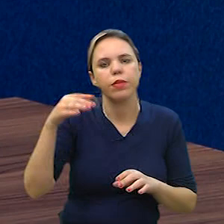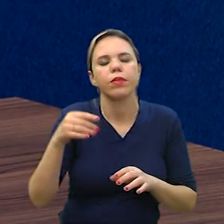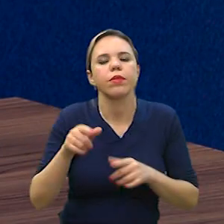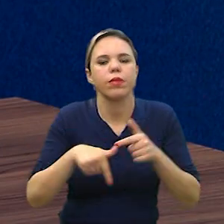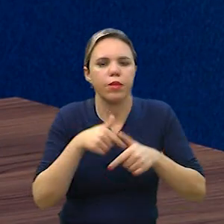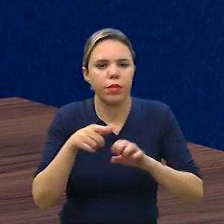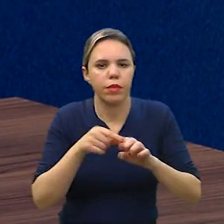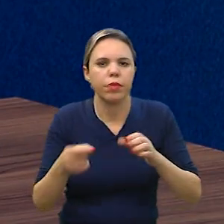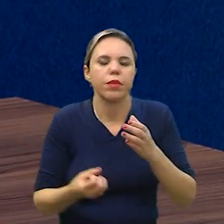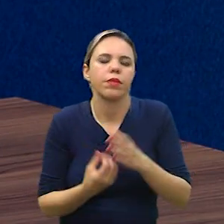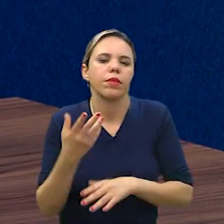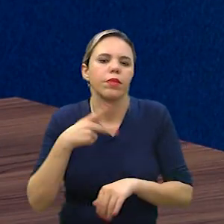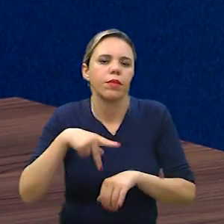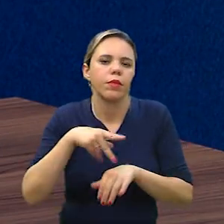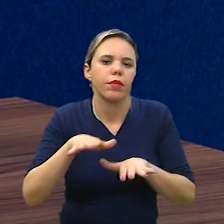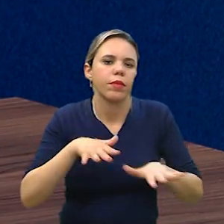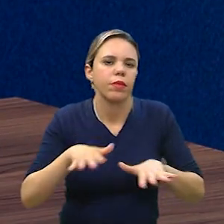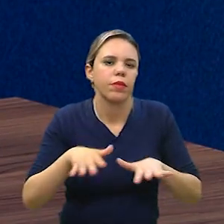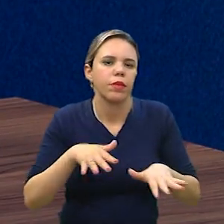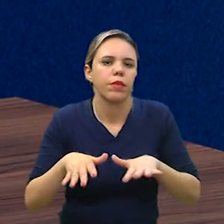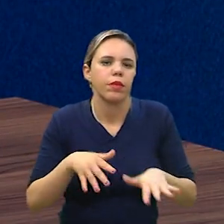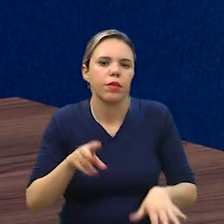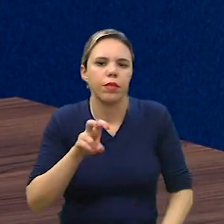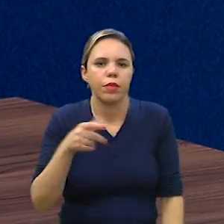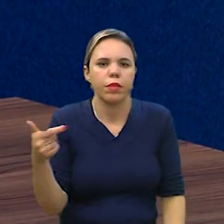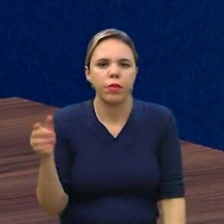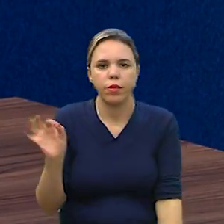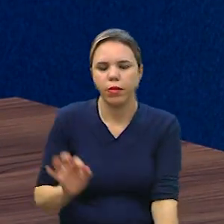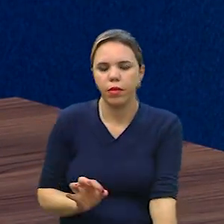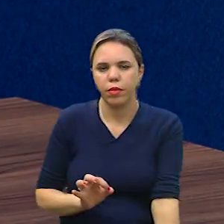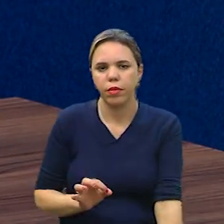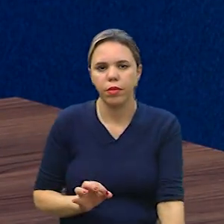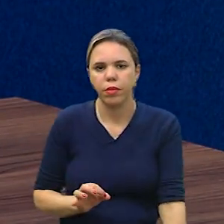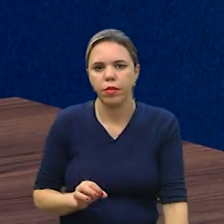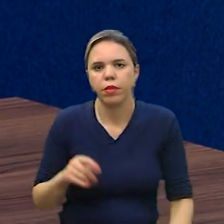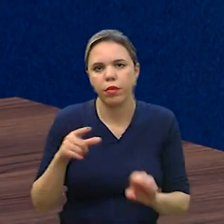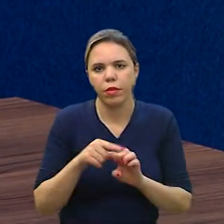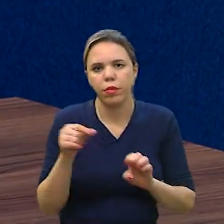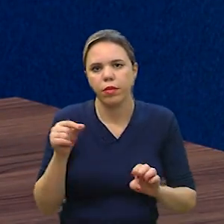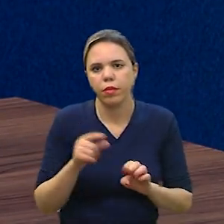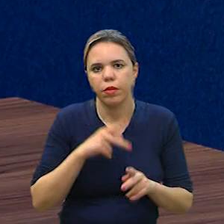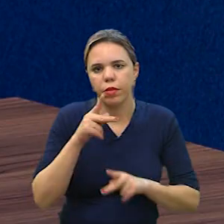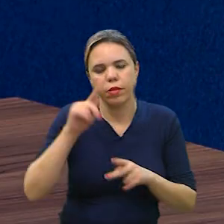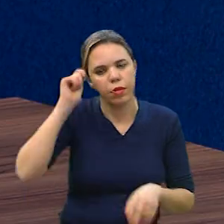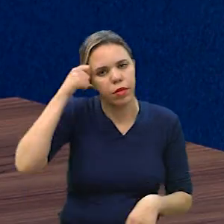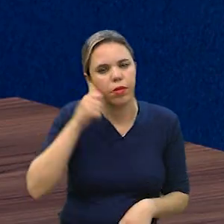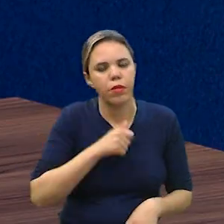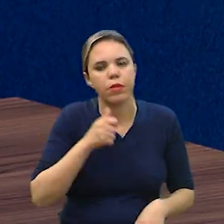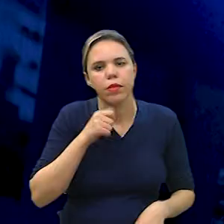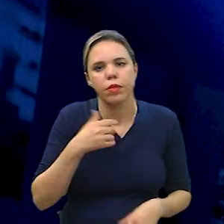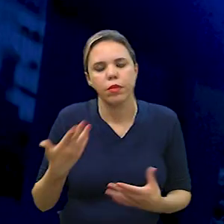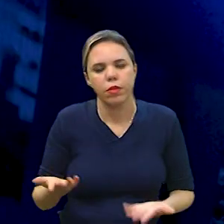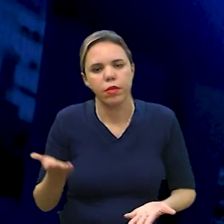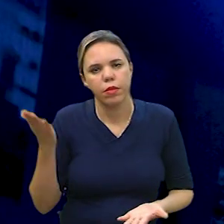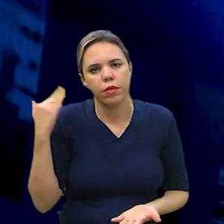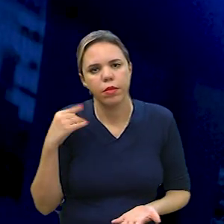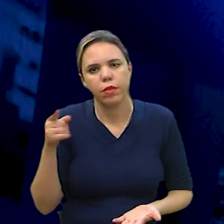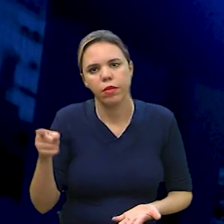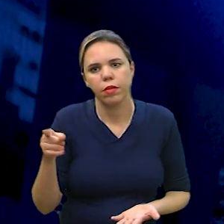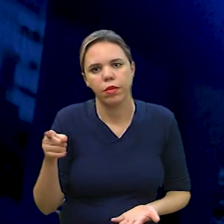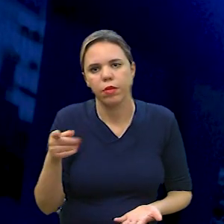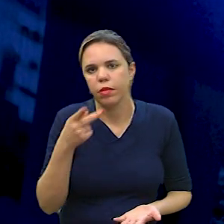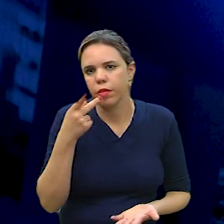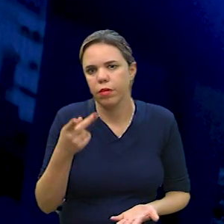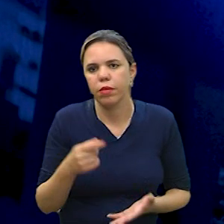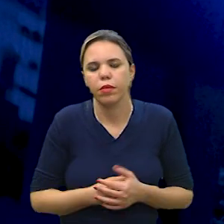país. É, inclusive que 52% desses empreendedores negros são mulheres. E a gente sabe, como